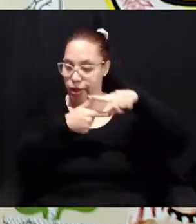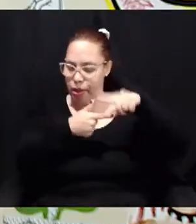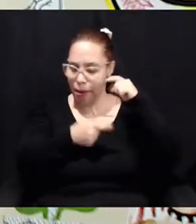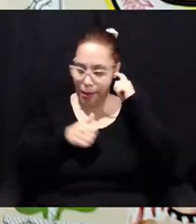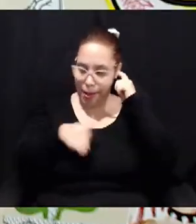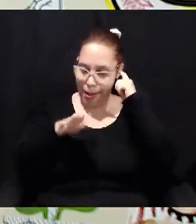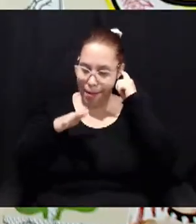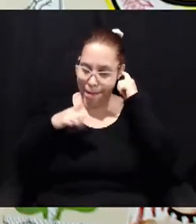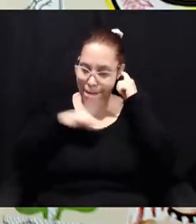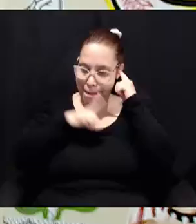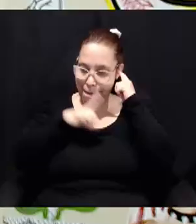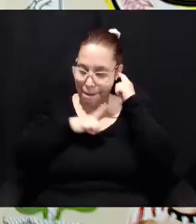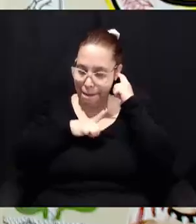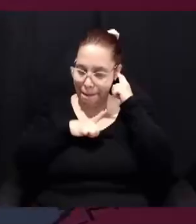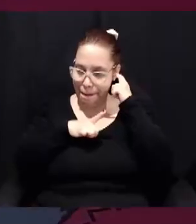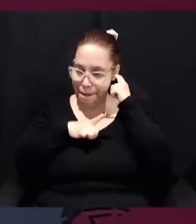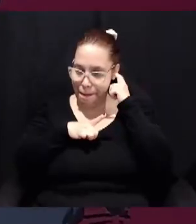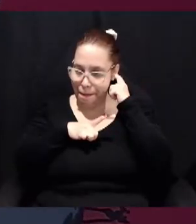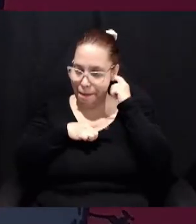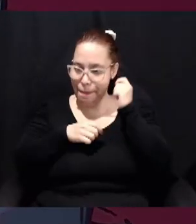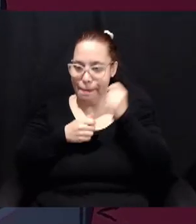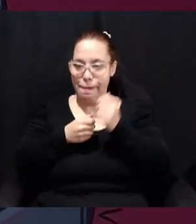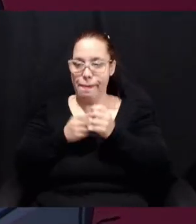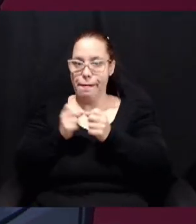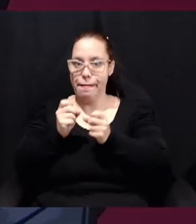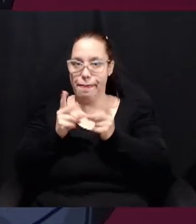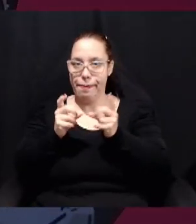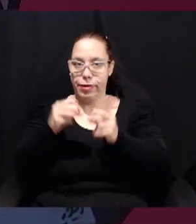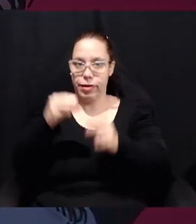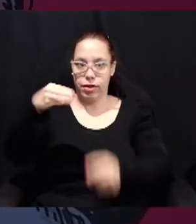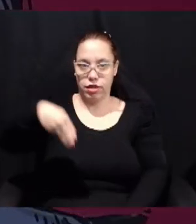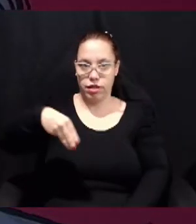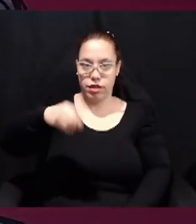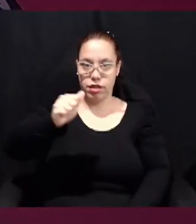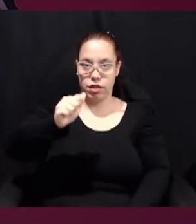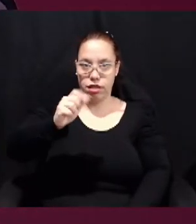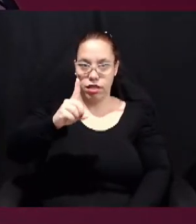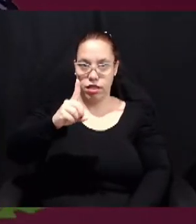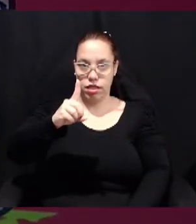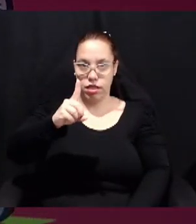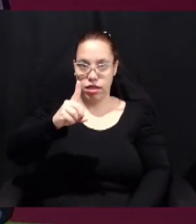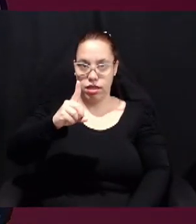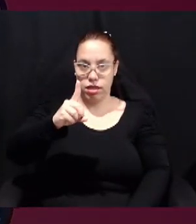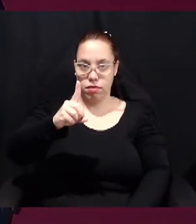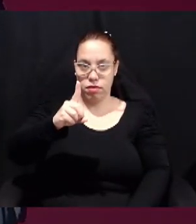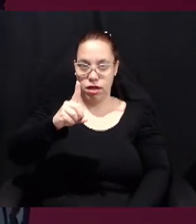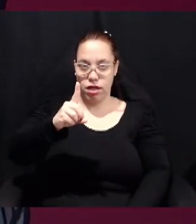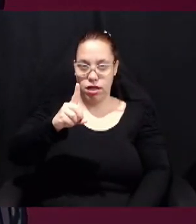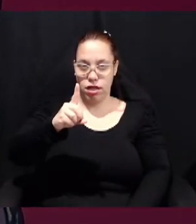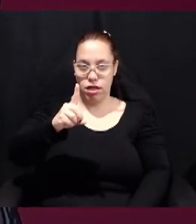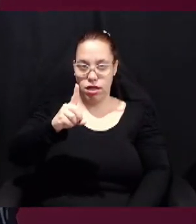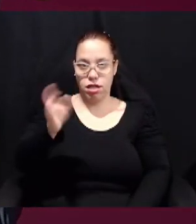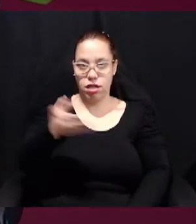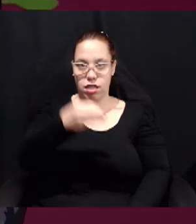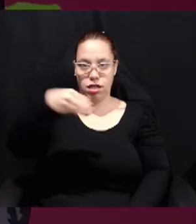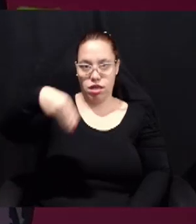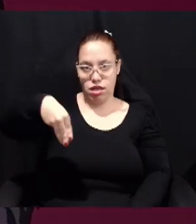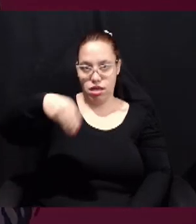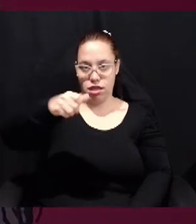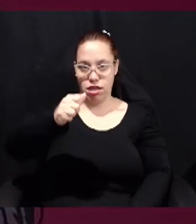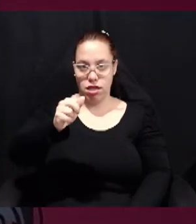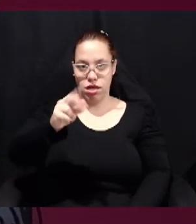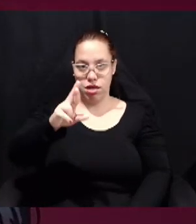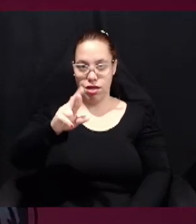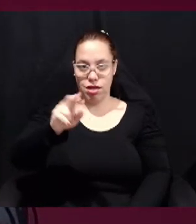tem repercussão é o Mad Max, que a gente está lançando a segunda edição agora, que é o Mad Max